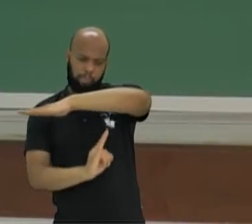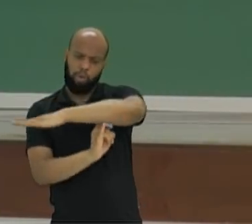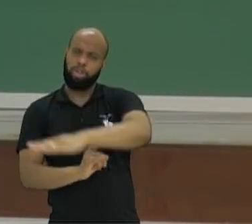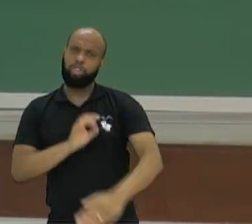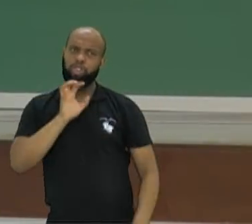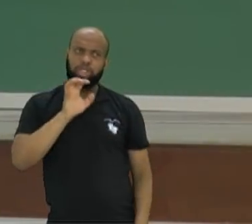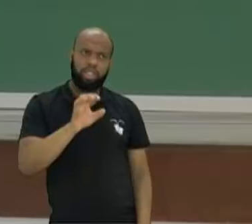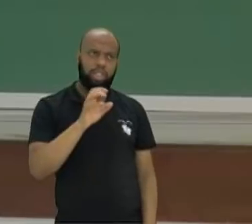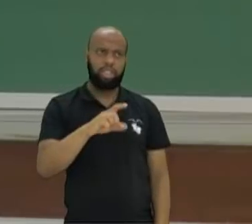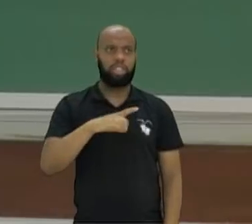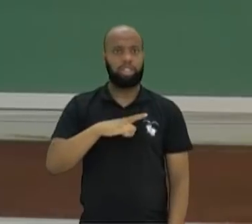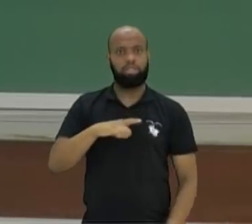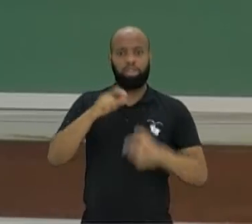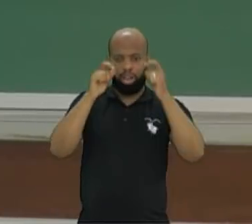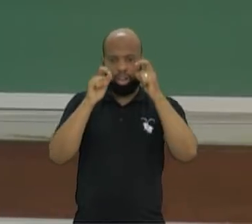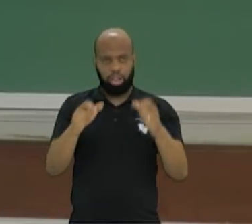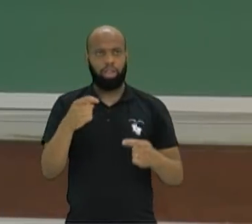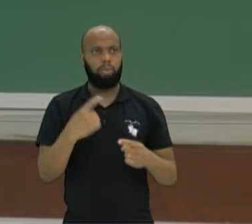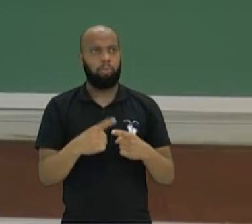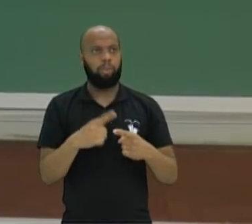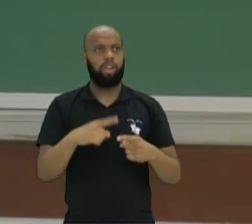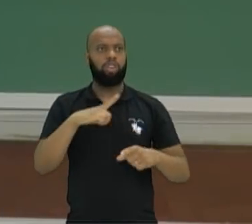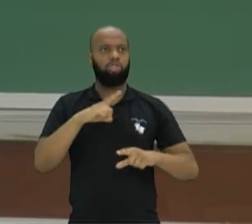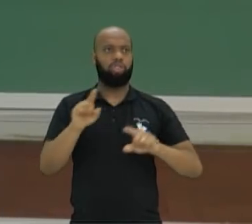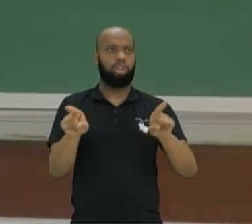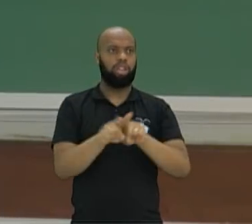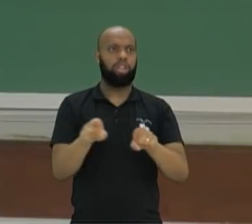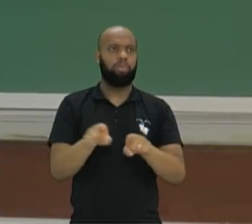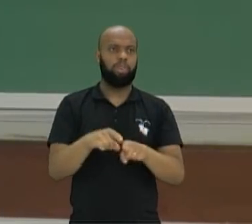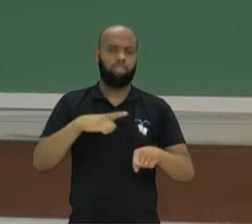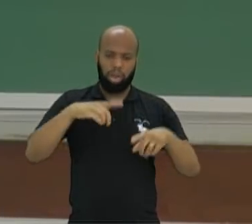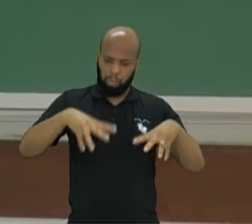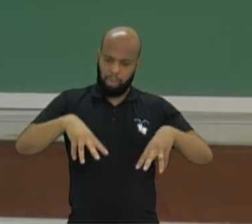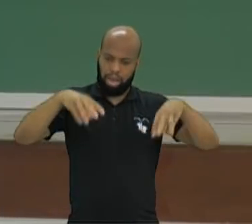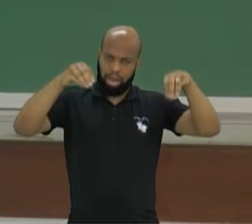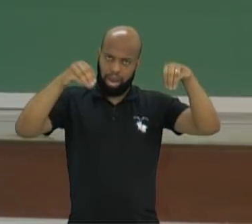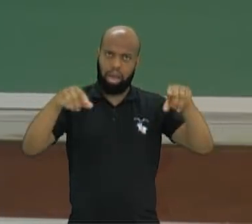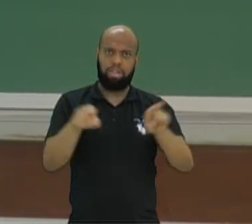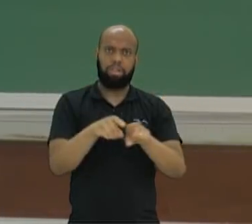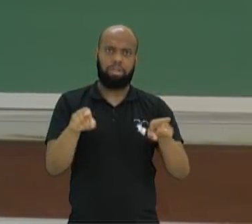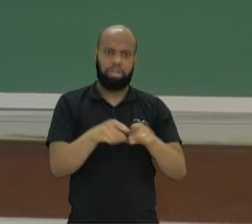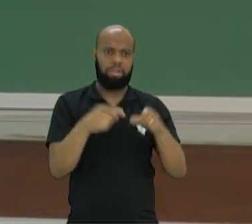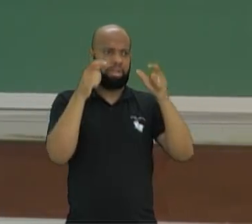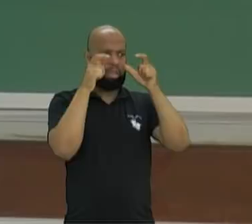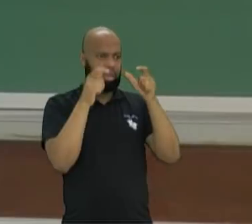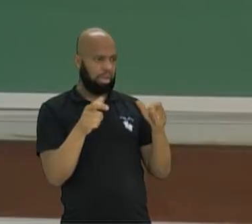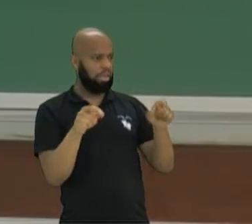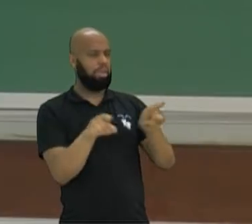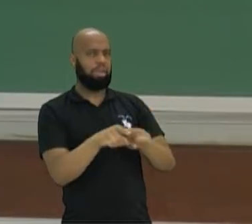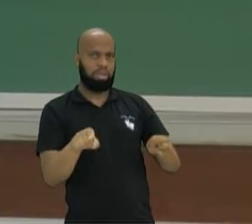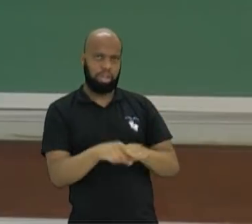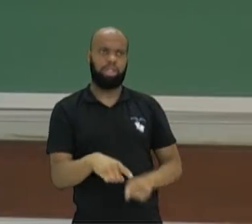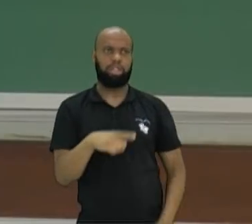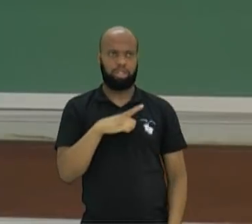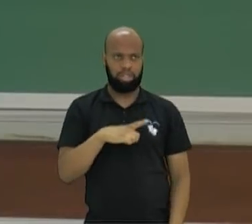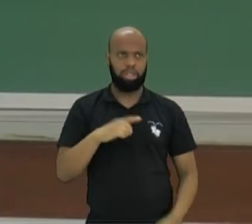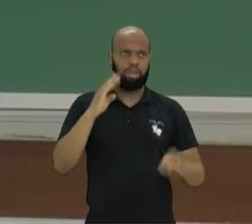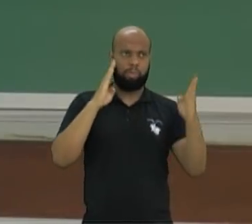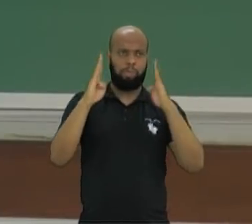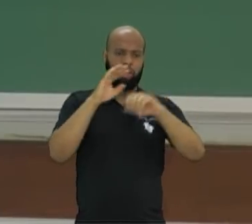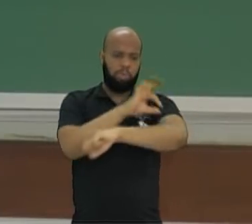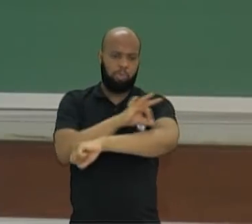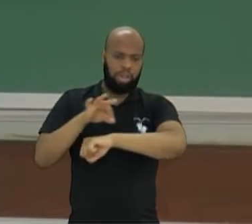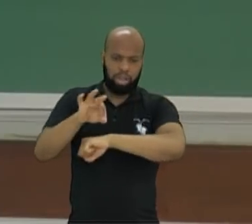envergadura chamava a atenção da época. O Palácio de Boa Vista chamava também a atenção da época. Era uma coisa assim muito... uma